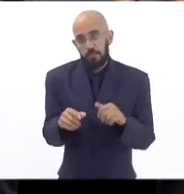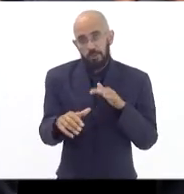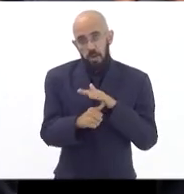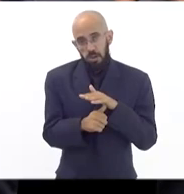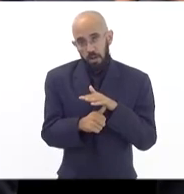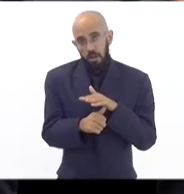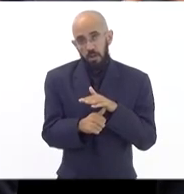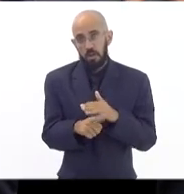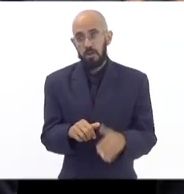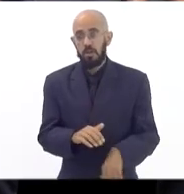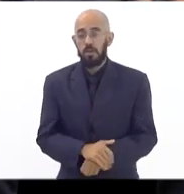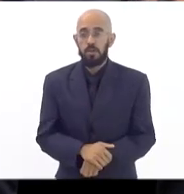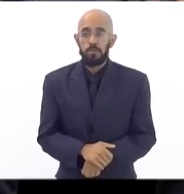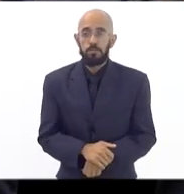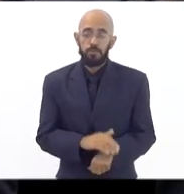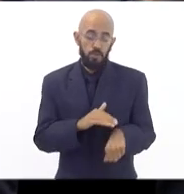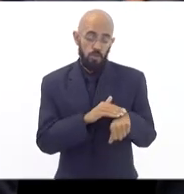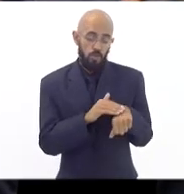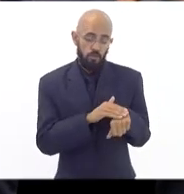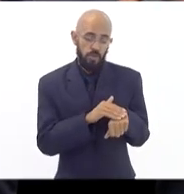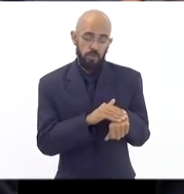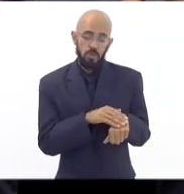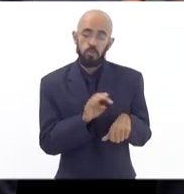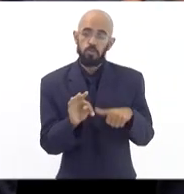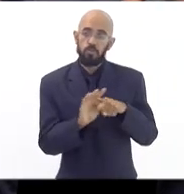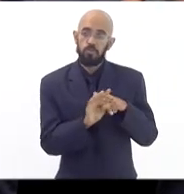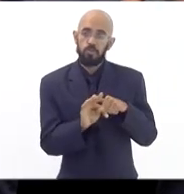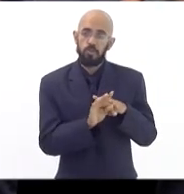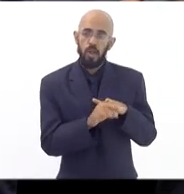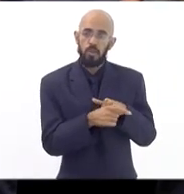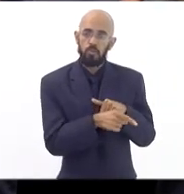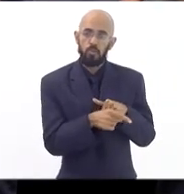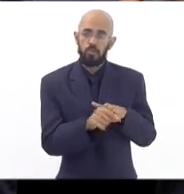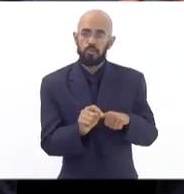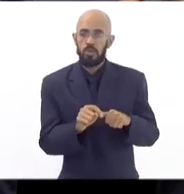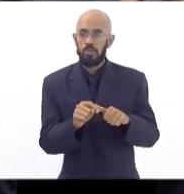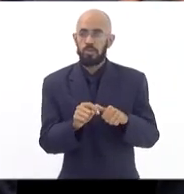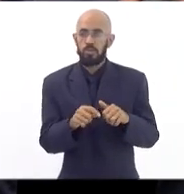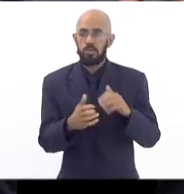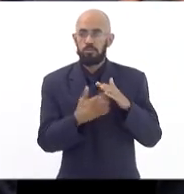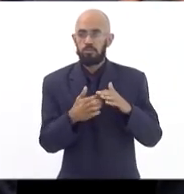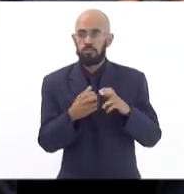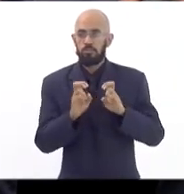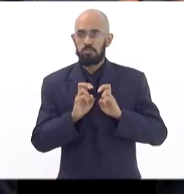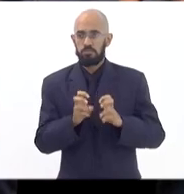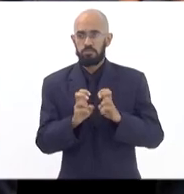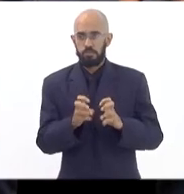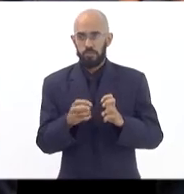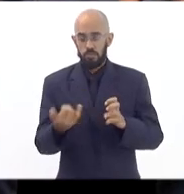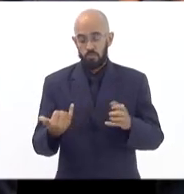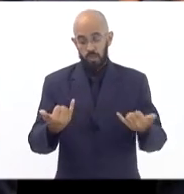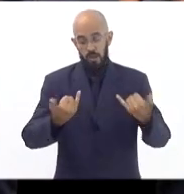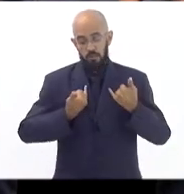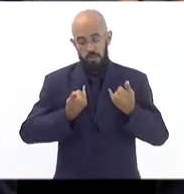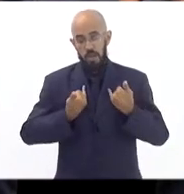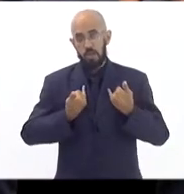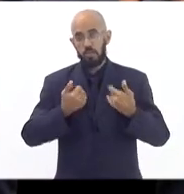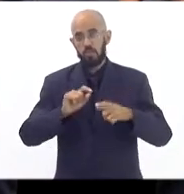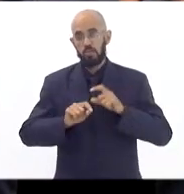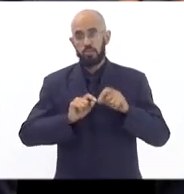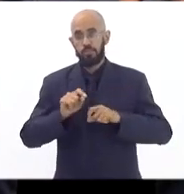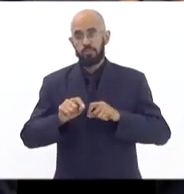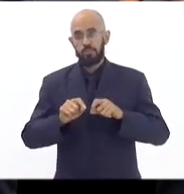subtraídos em conversa com o técnico técnicos da SuperVia eles nos informaram que